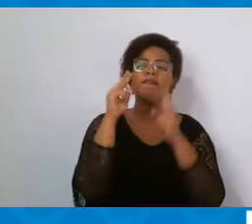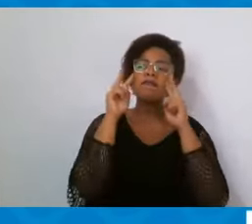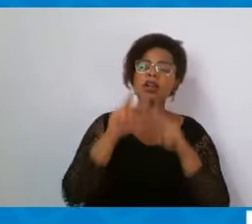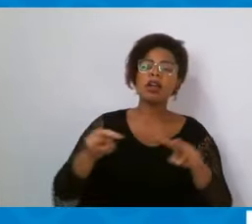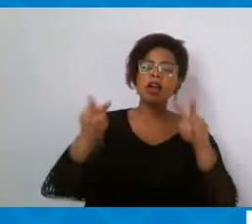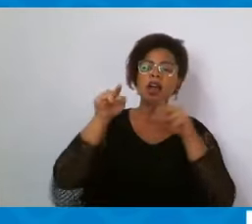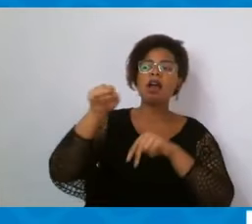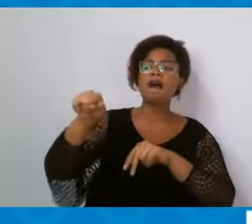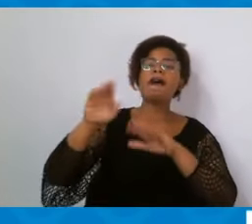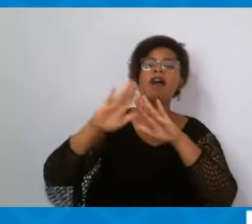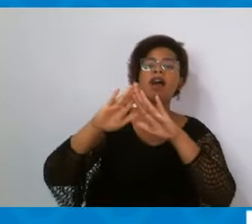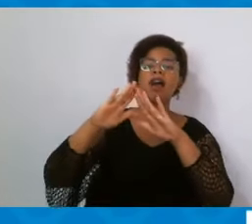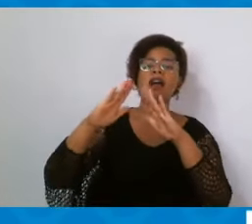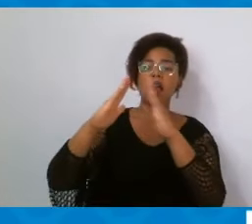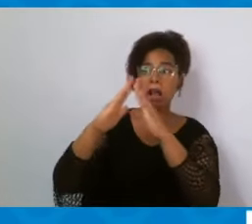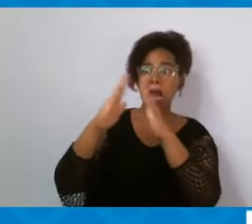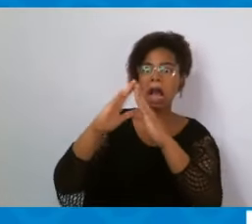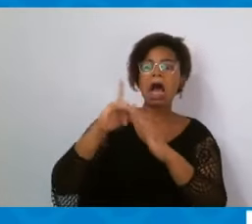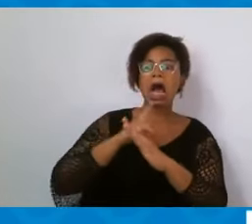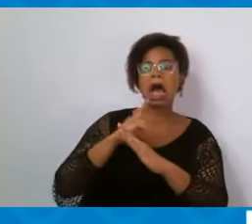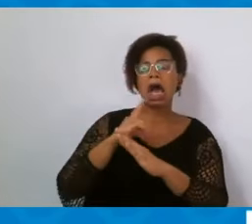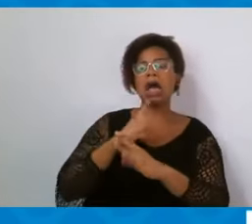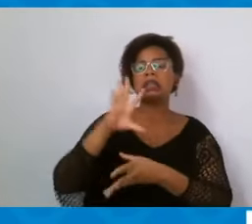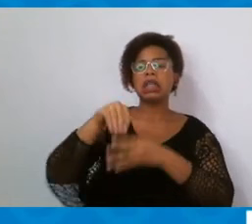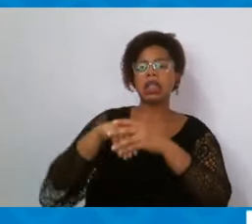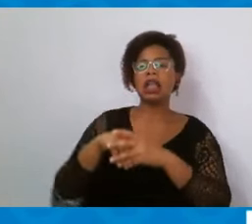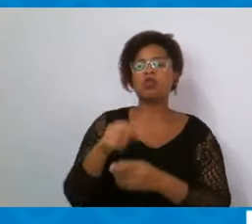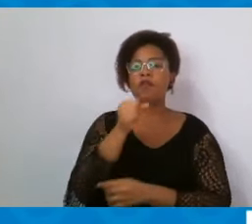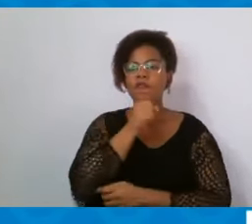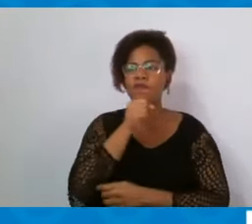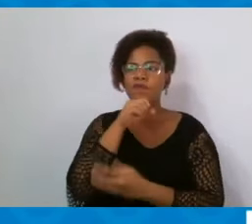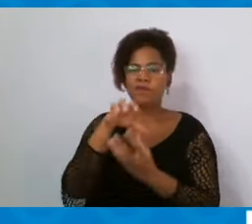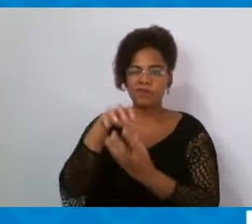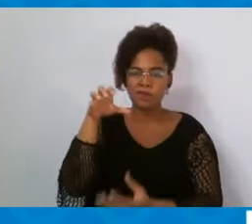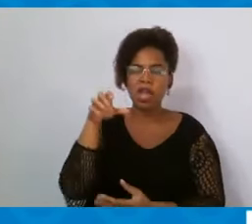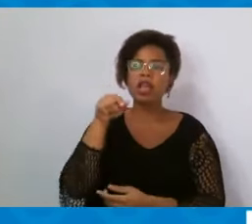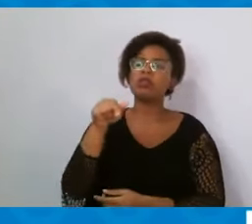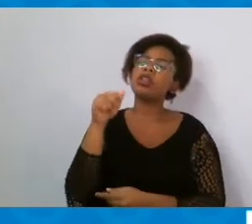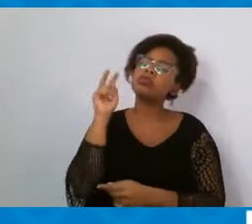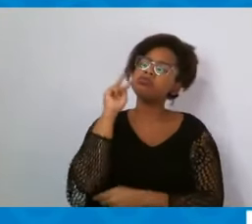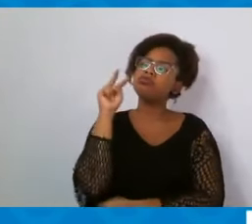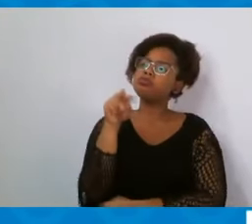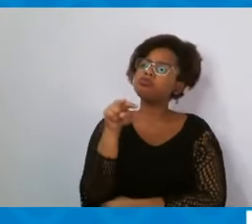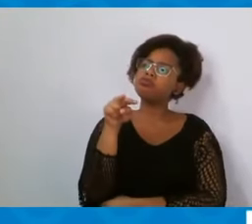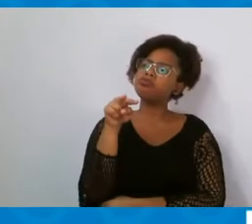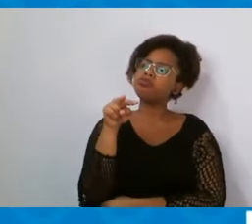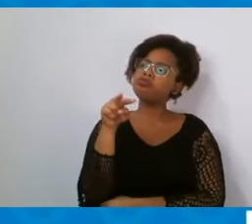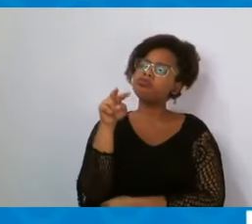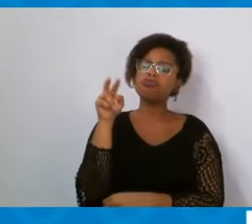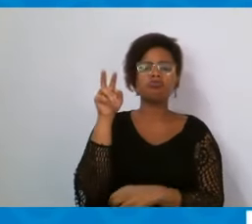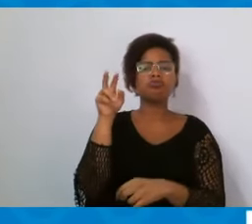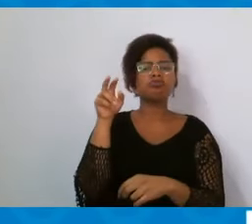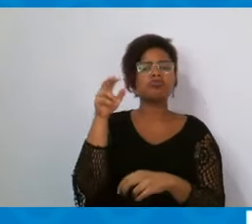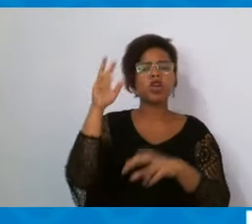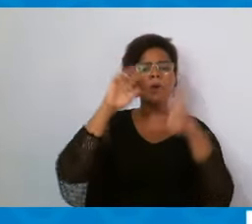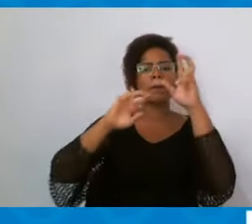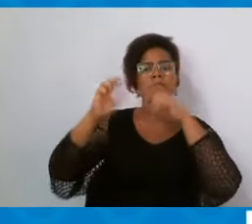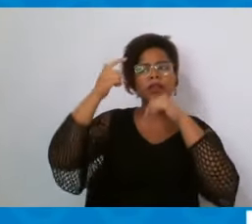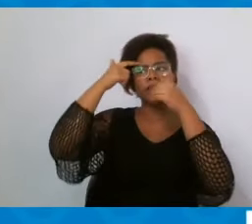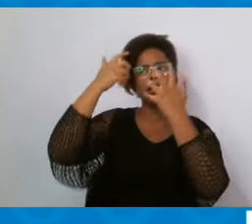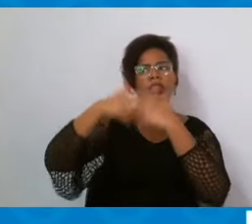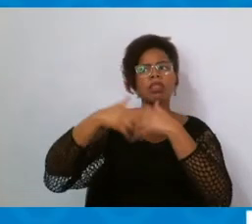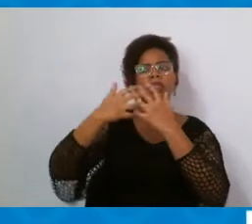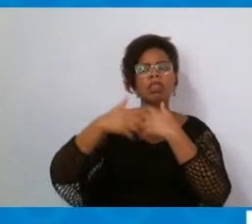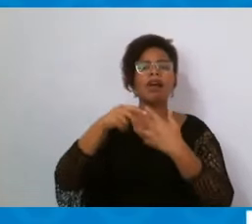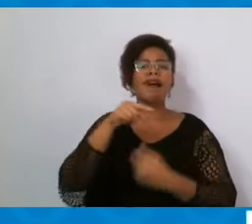isso. Isso é, aliás, um daqueles aspectos autorais, né? Eles ficam muito mais motivados porque aí eles identificaram o tema.